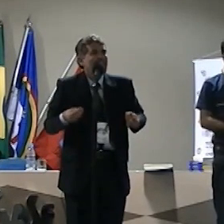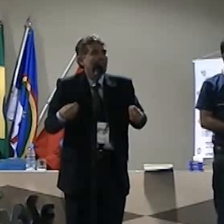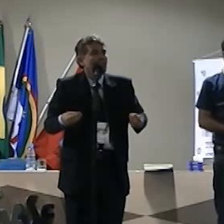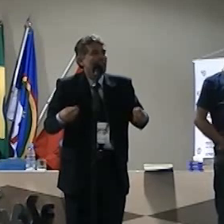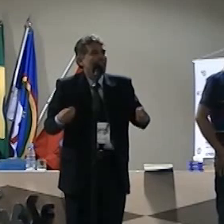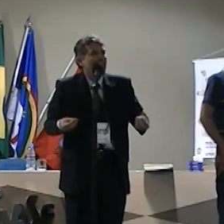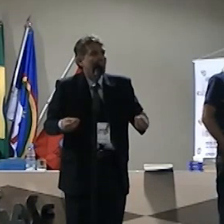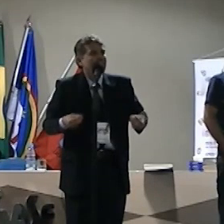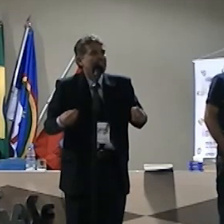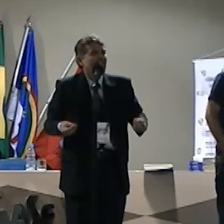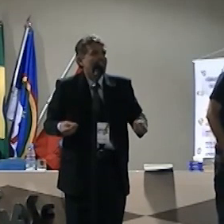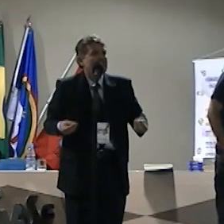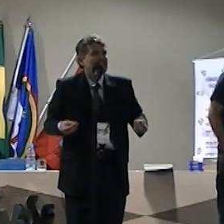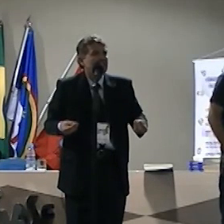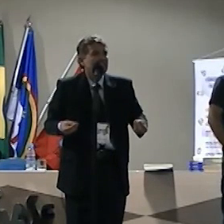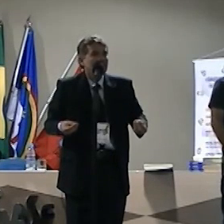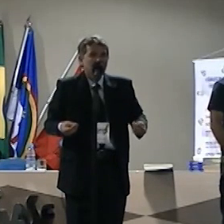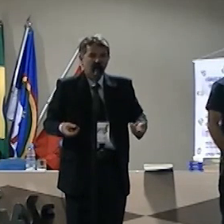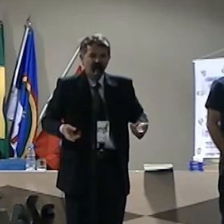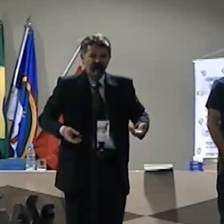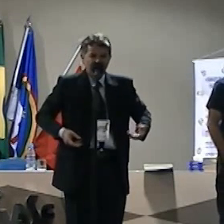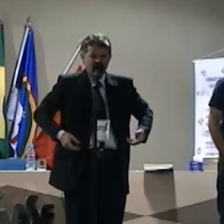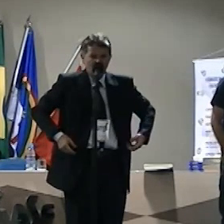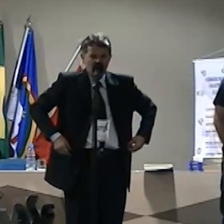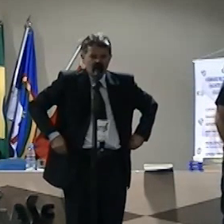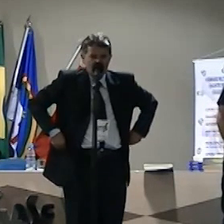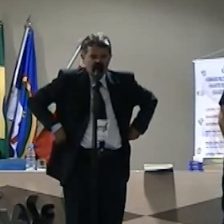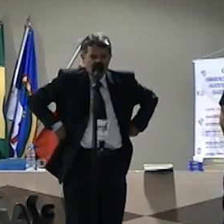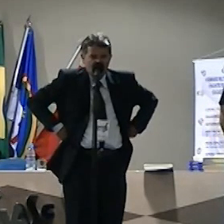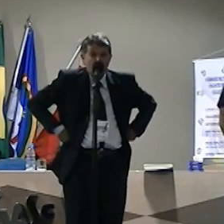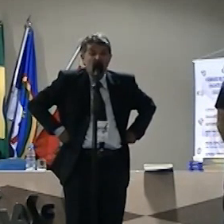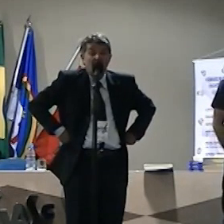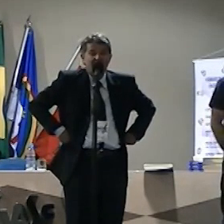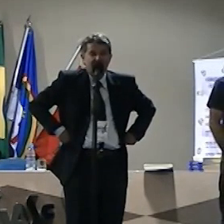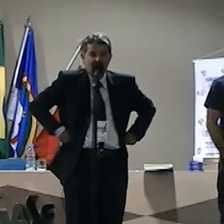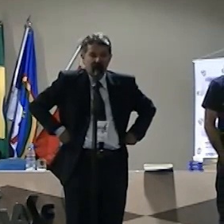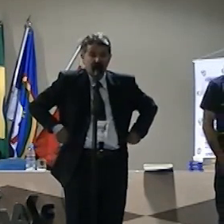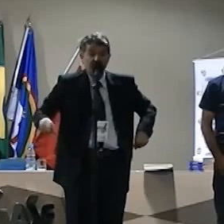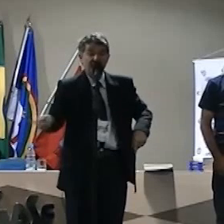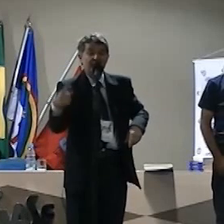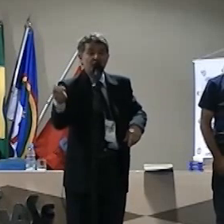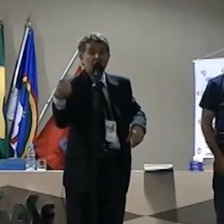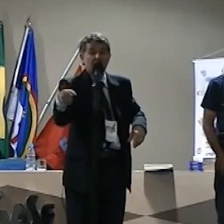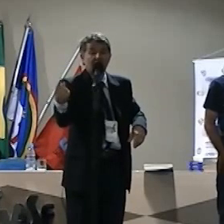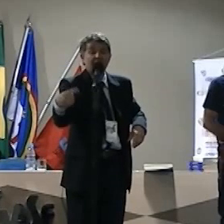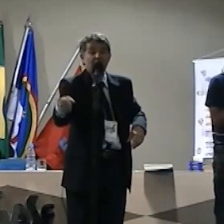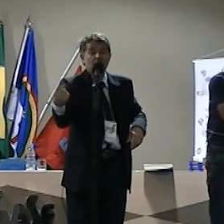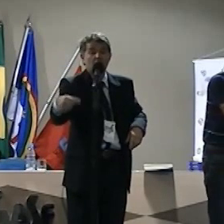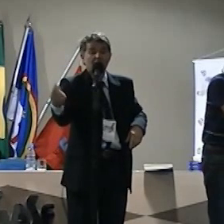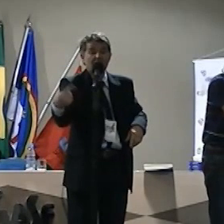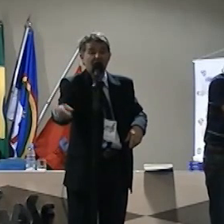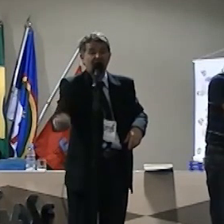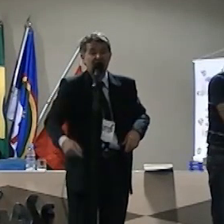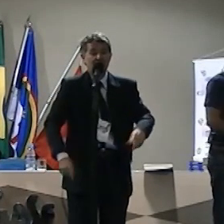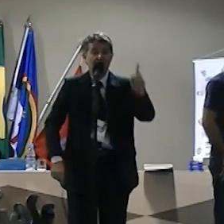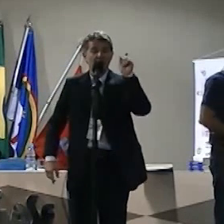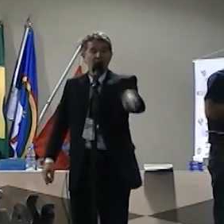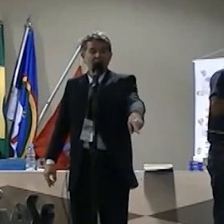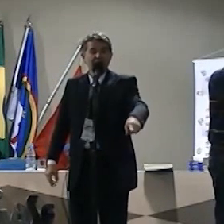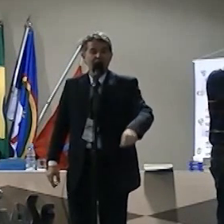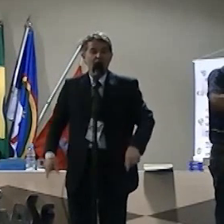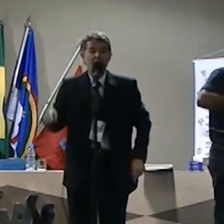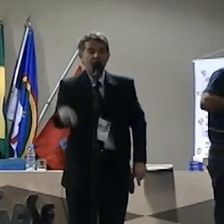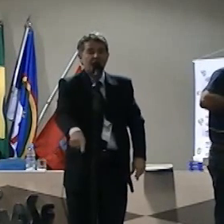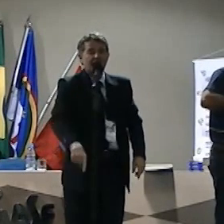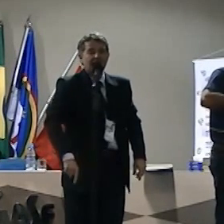me lembro muito bem quantas vezes está falando comigo desse jeito, cresça. Quando fizer 18 anos pagando suas contas, você fala desse jeito.